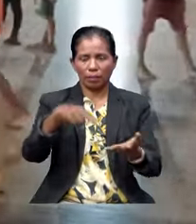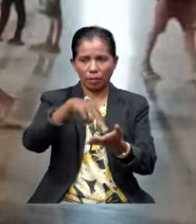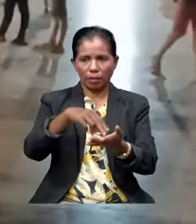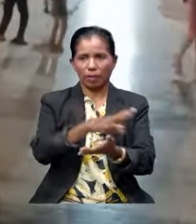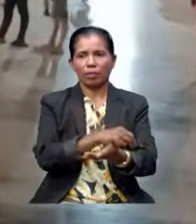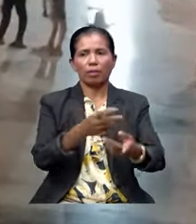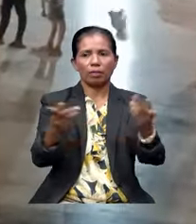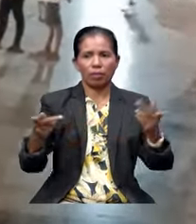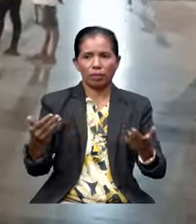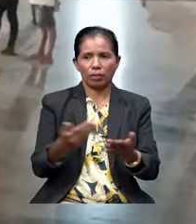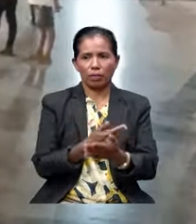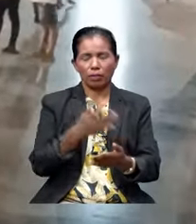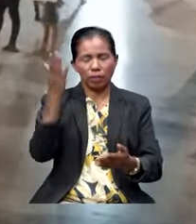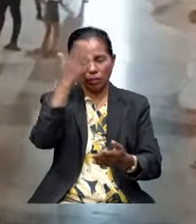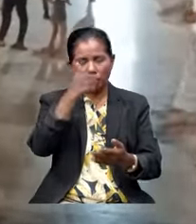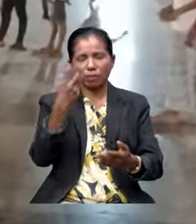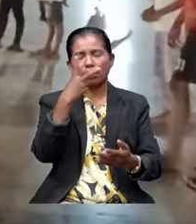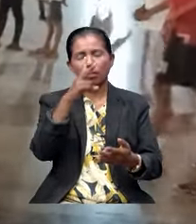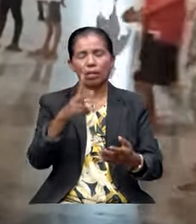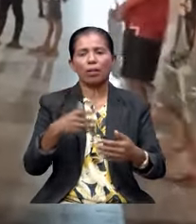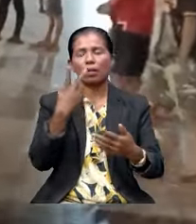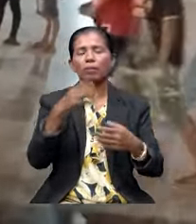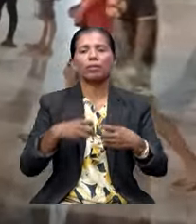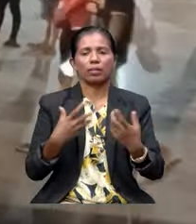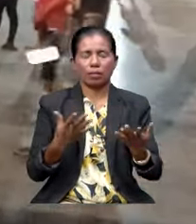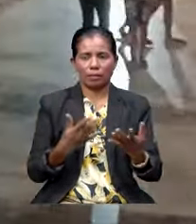fatin fonta bonita insa dia insa